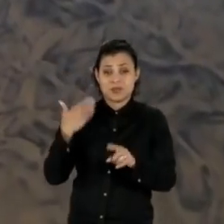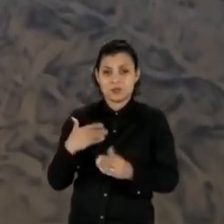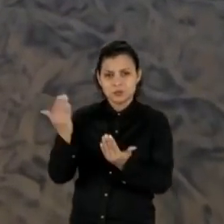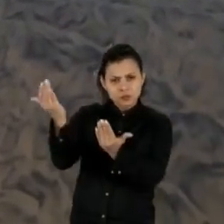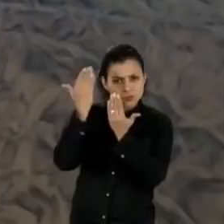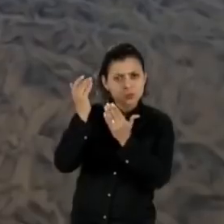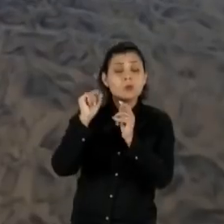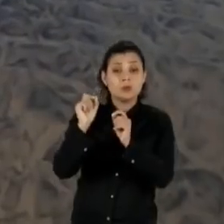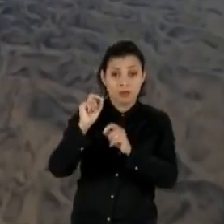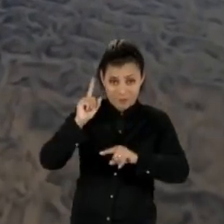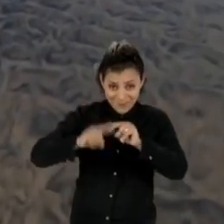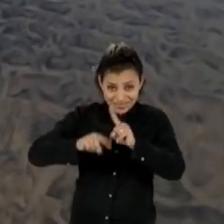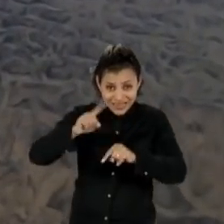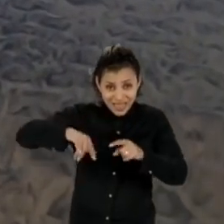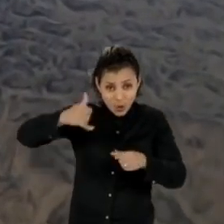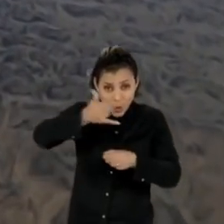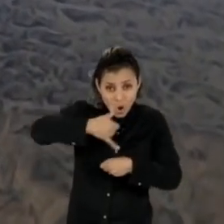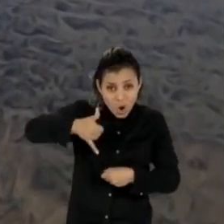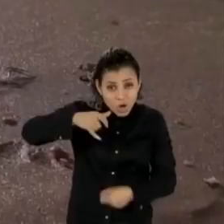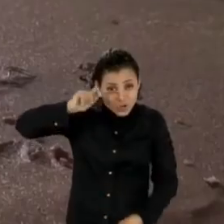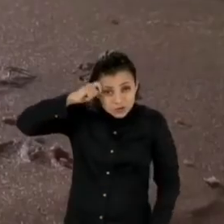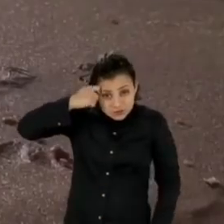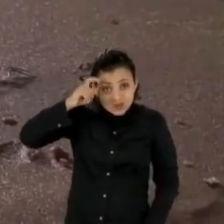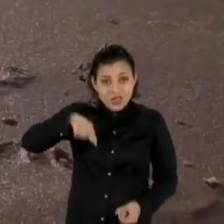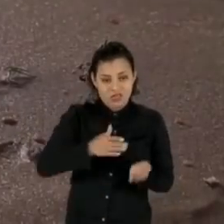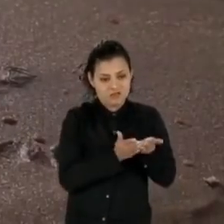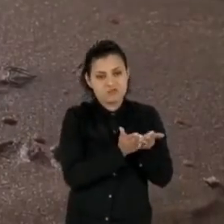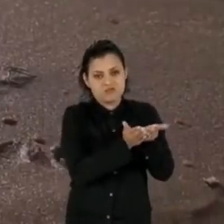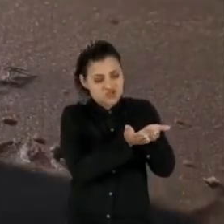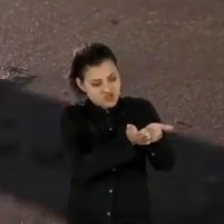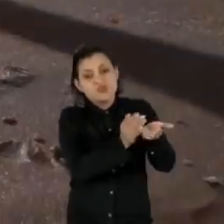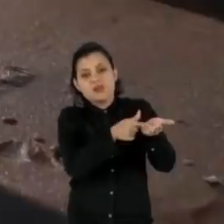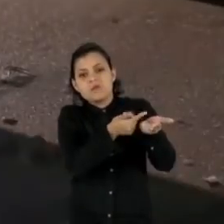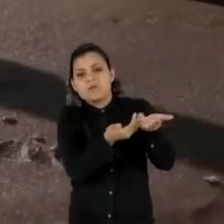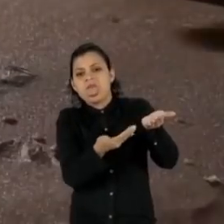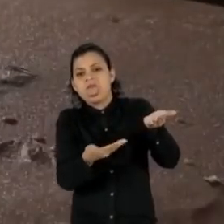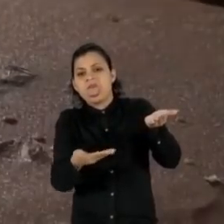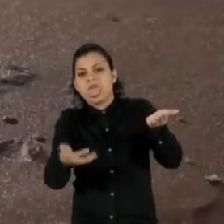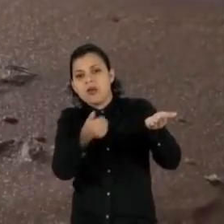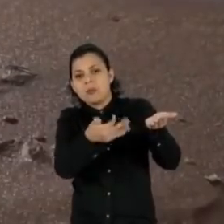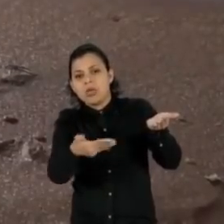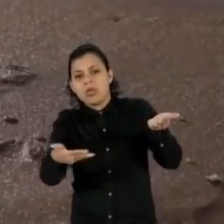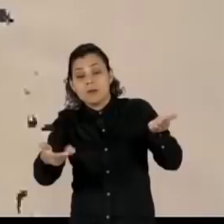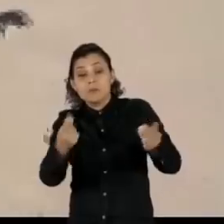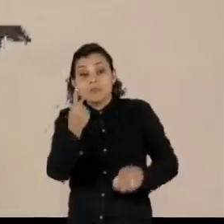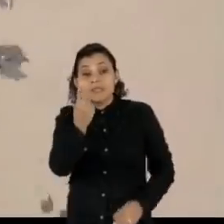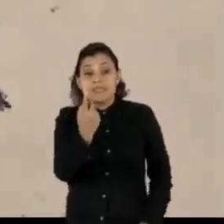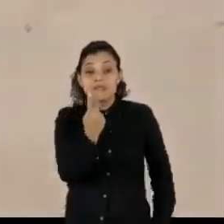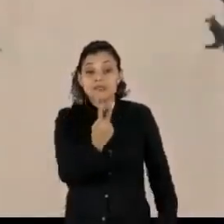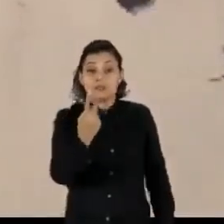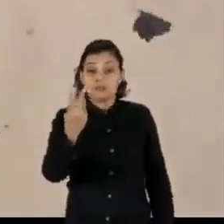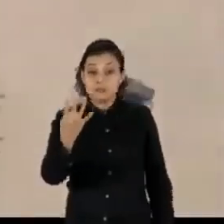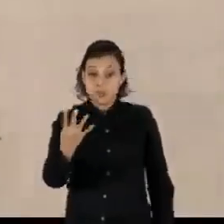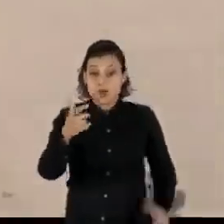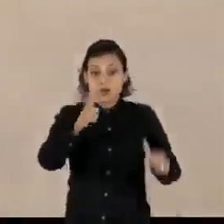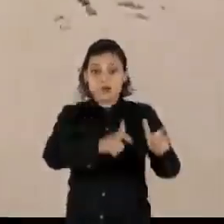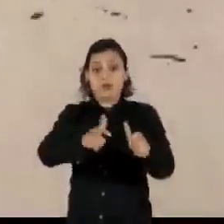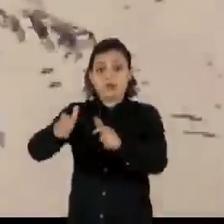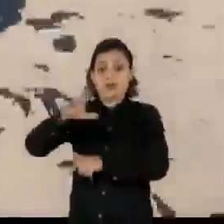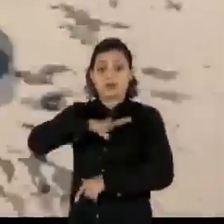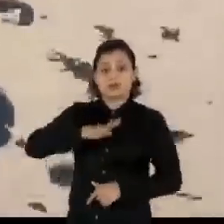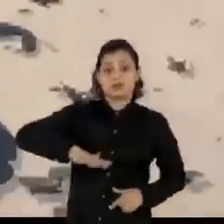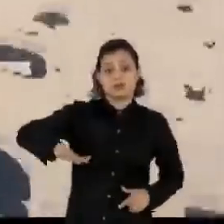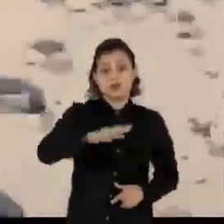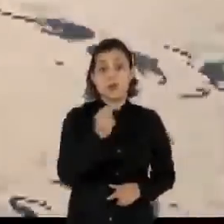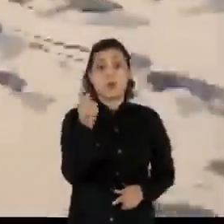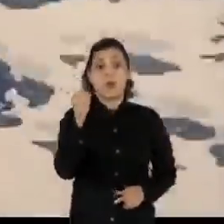suspeita é que a substância tem a vazado de algum cargueiro ao todo 124 locais foram atingidos em 59 cidades